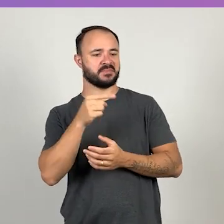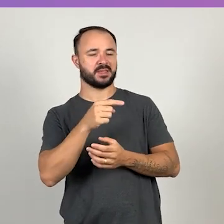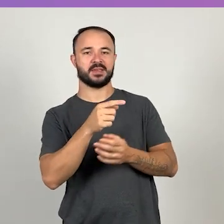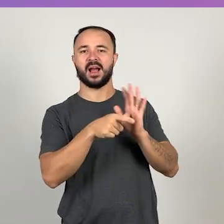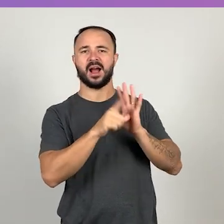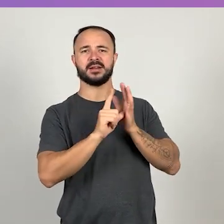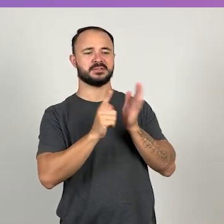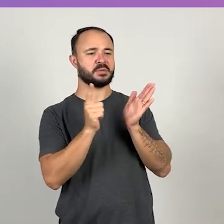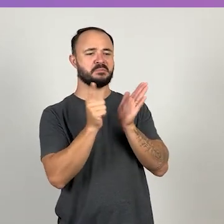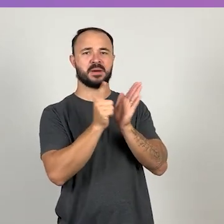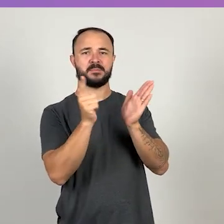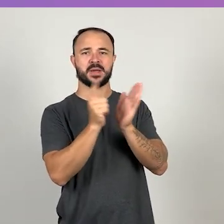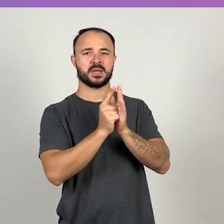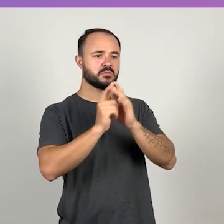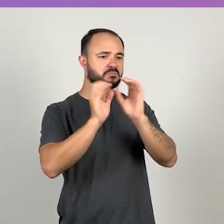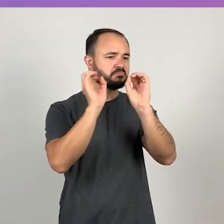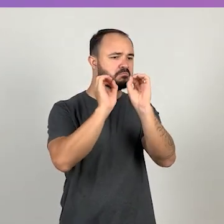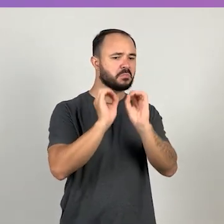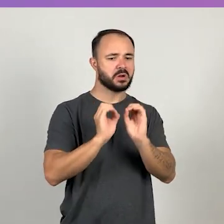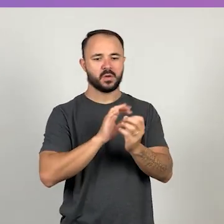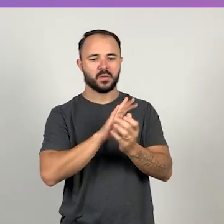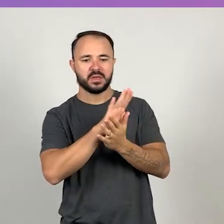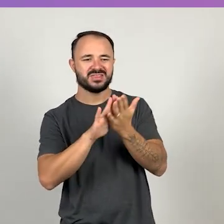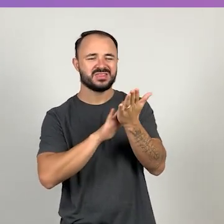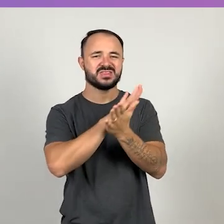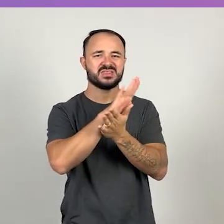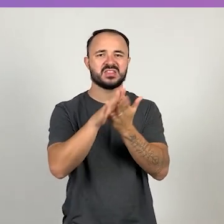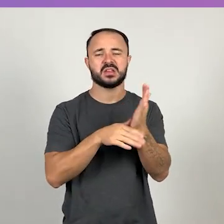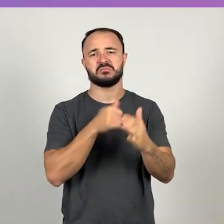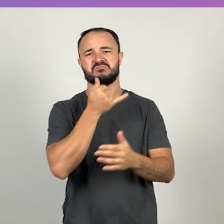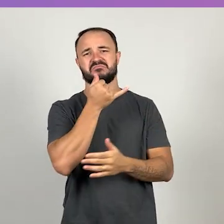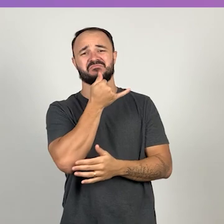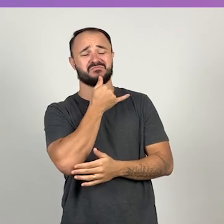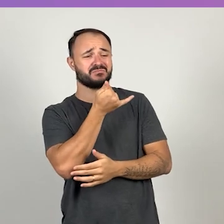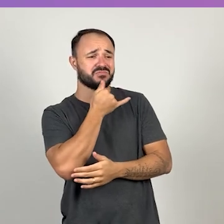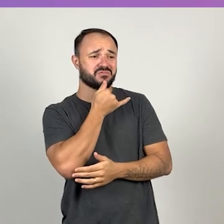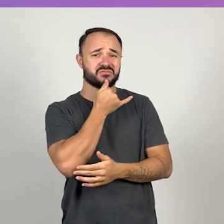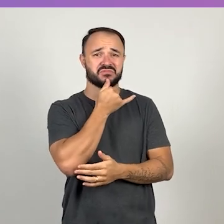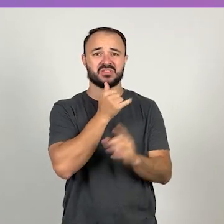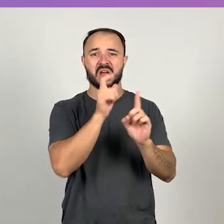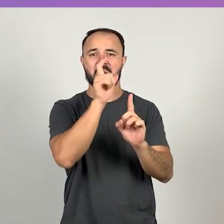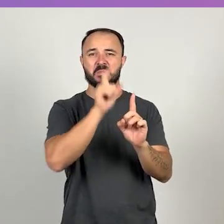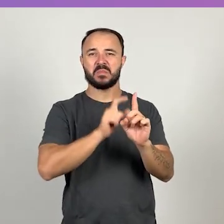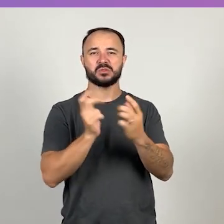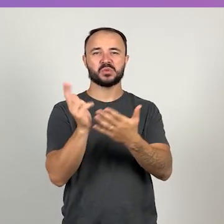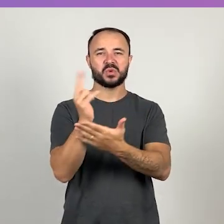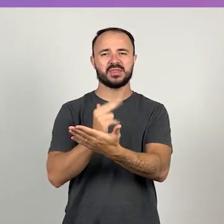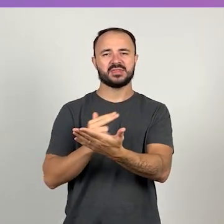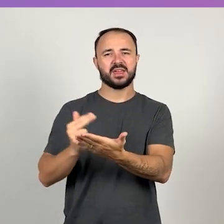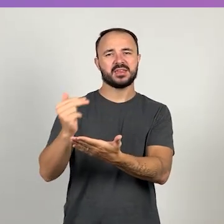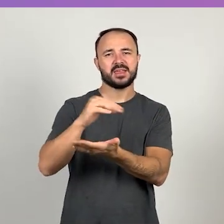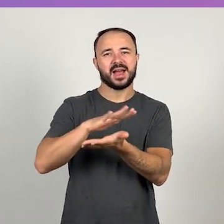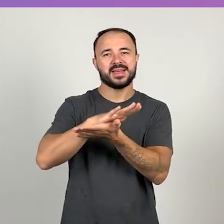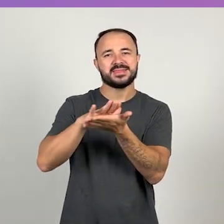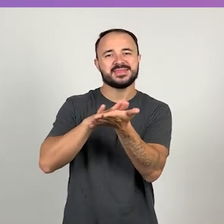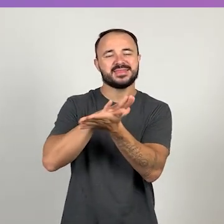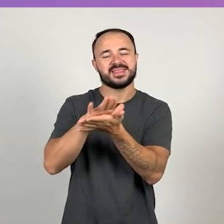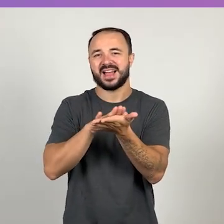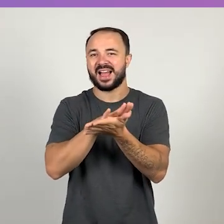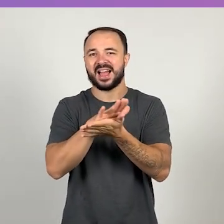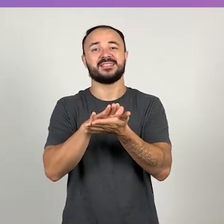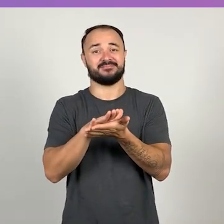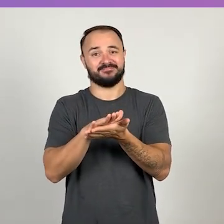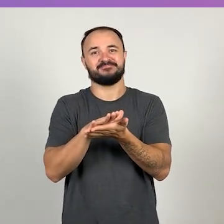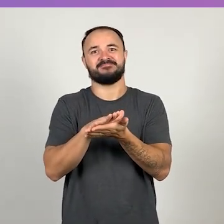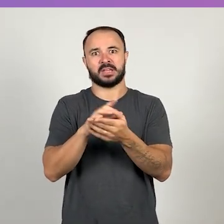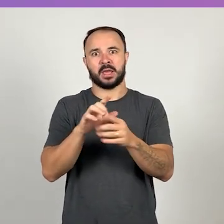um papel em branco, triste, sem ninguém pra riscar,